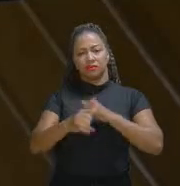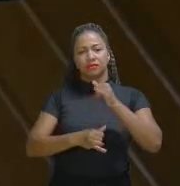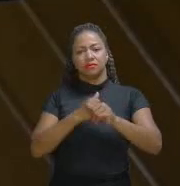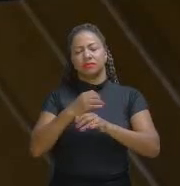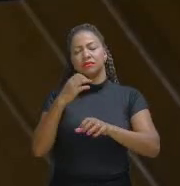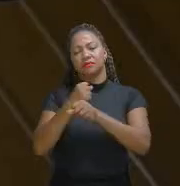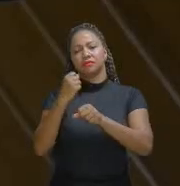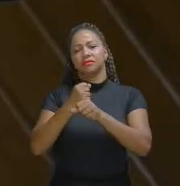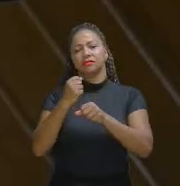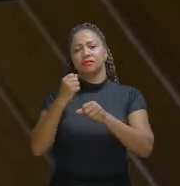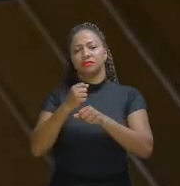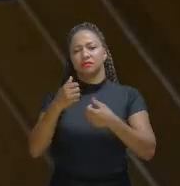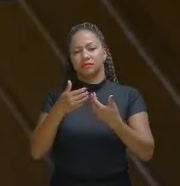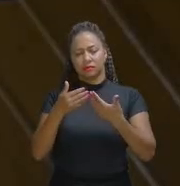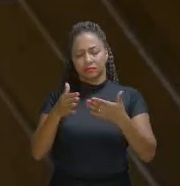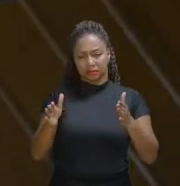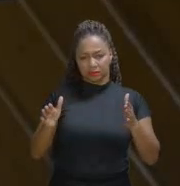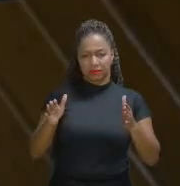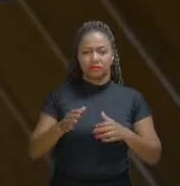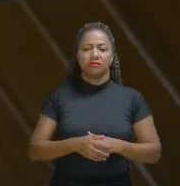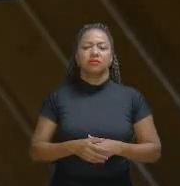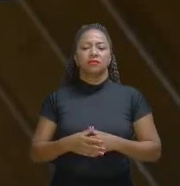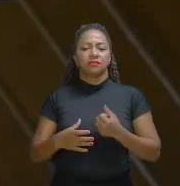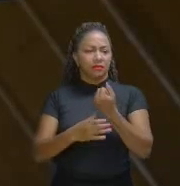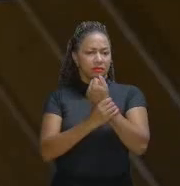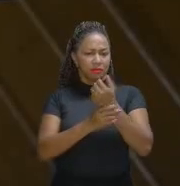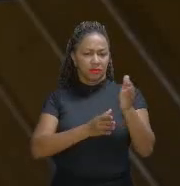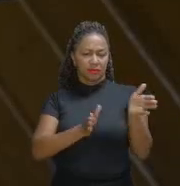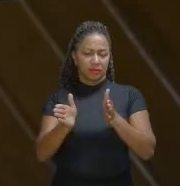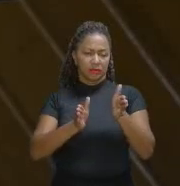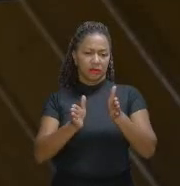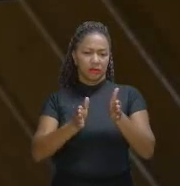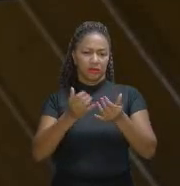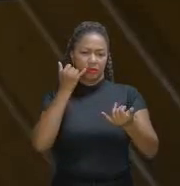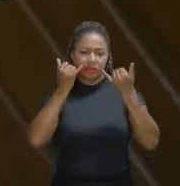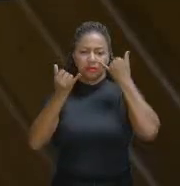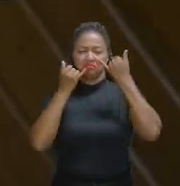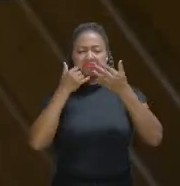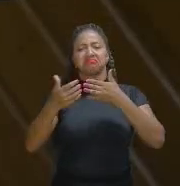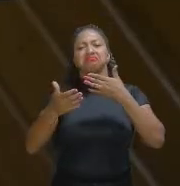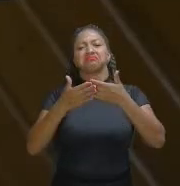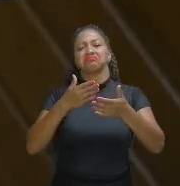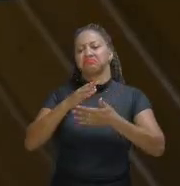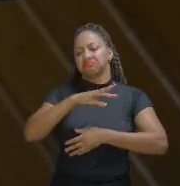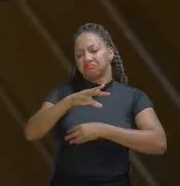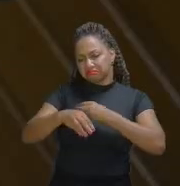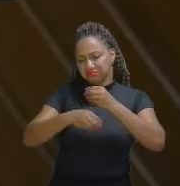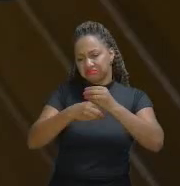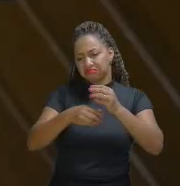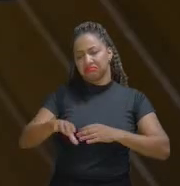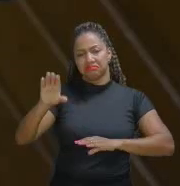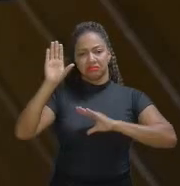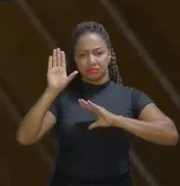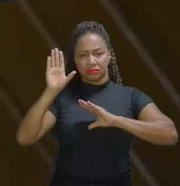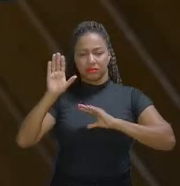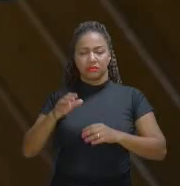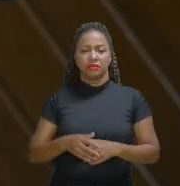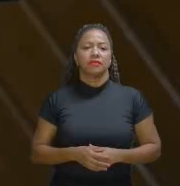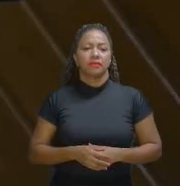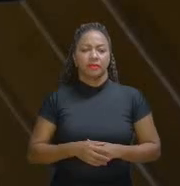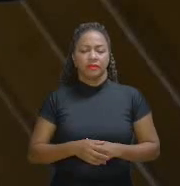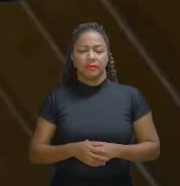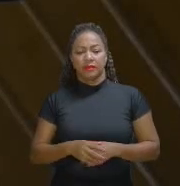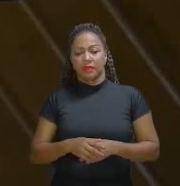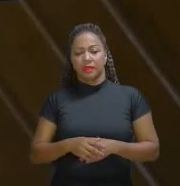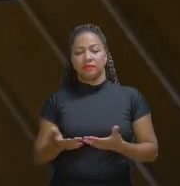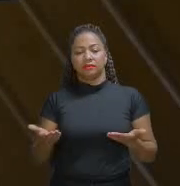dessas contas bancárias abertas, garantindo o acesso dos dados, independente da juntada pela candidata. No caso em